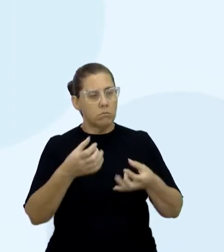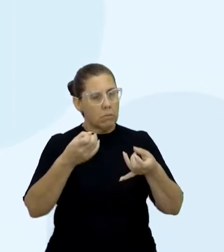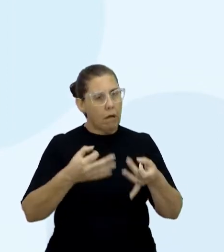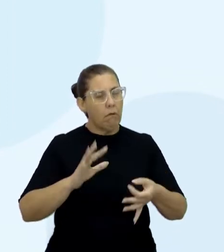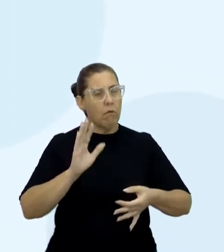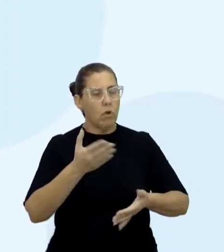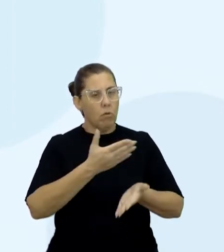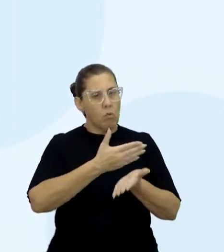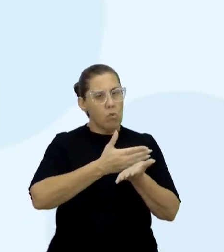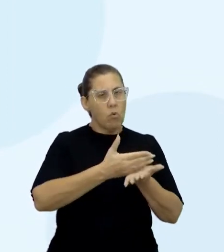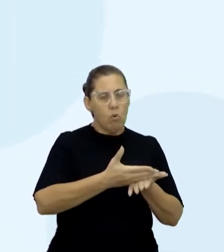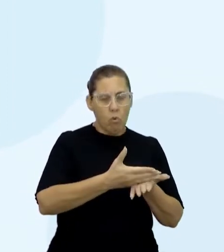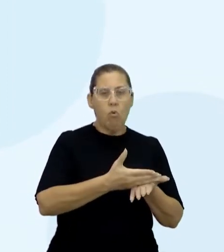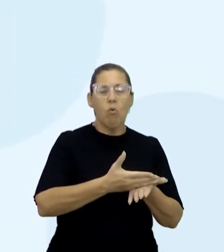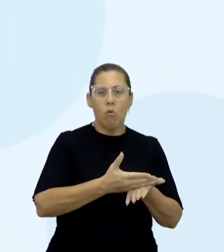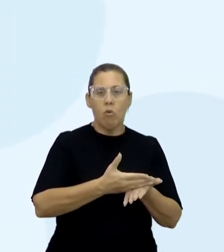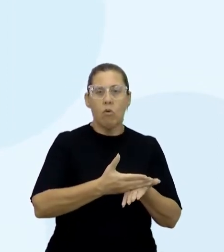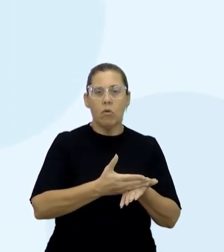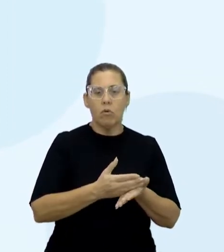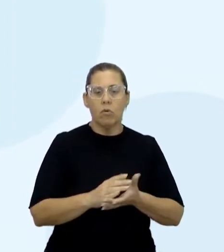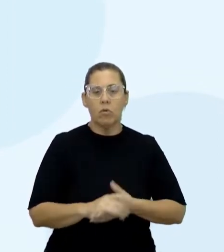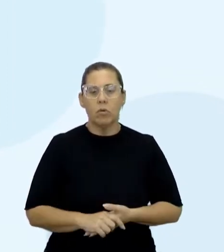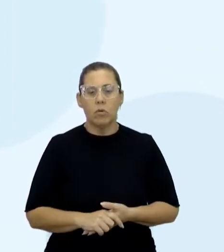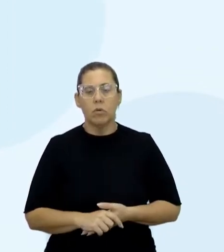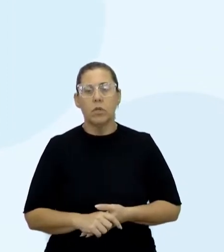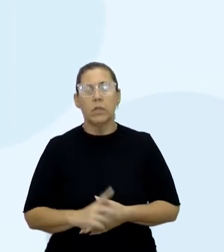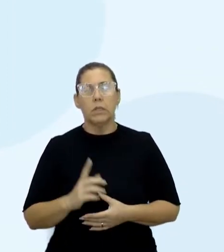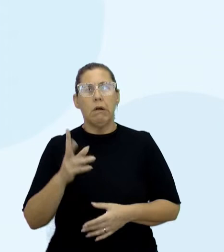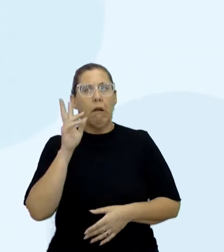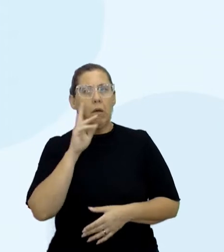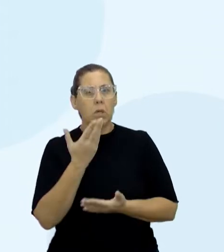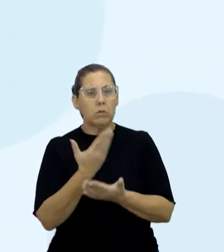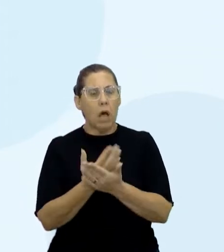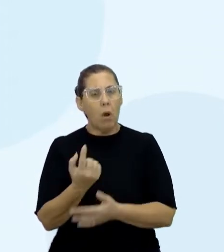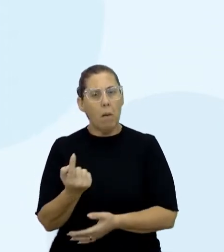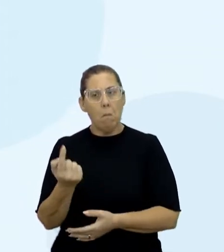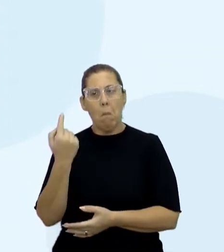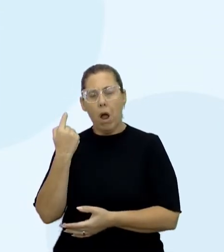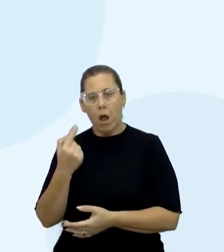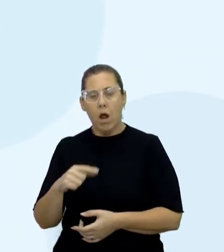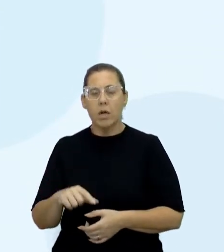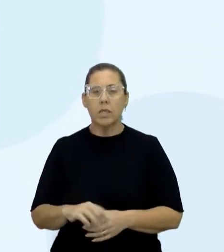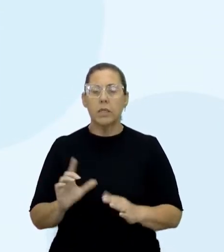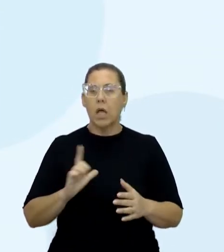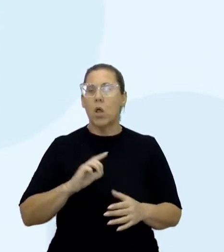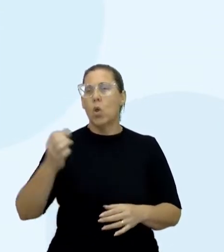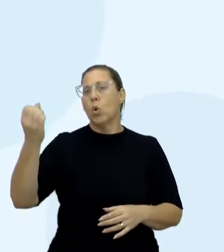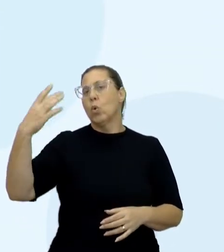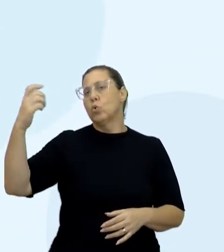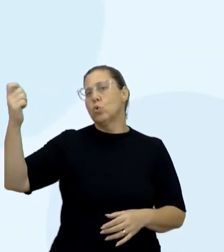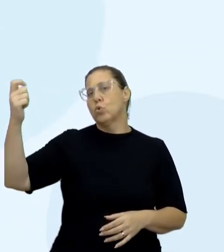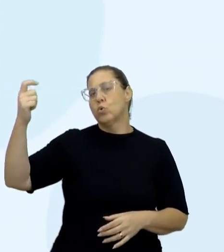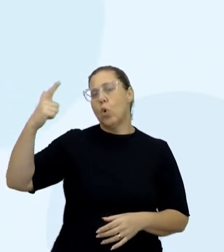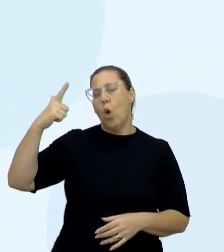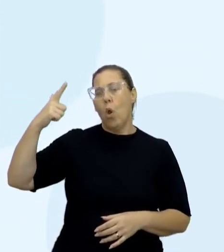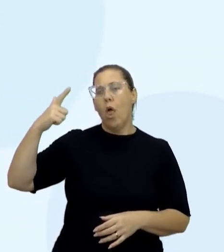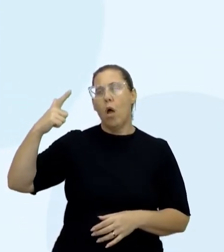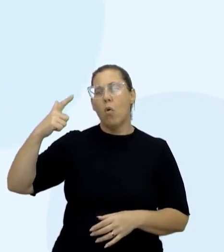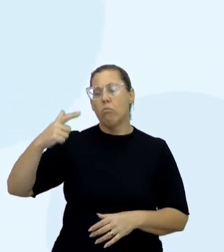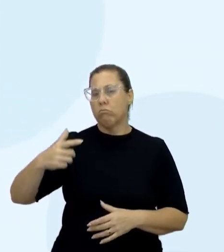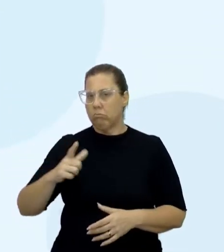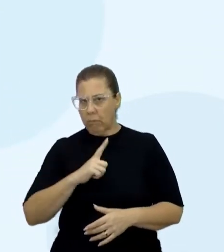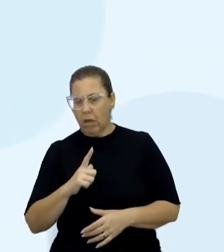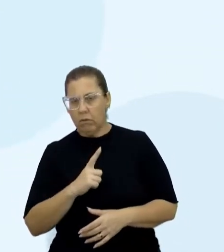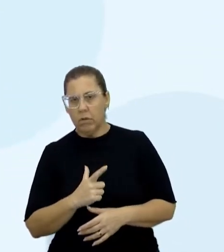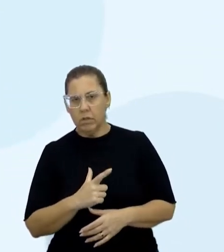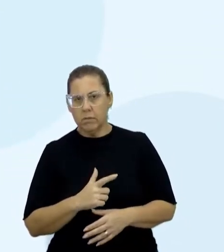falado inicialmente e nos reportando a aula passada, tem luz solar disponível e